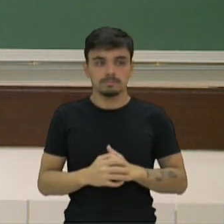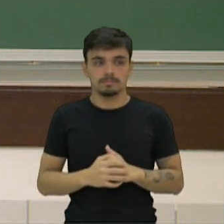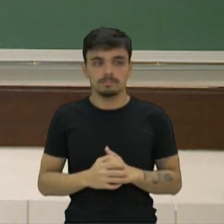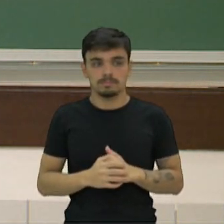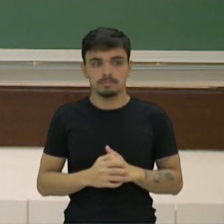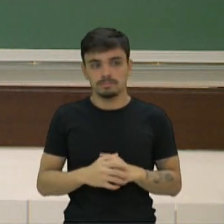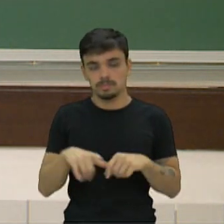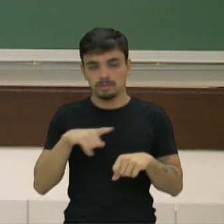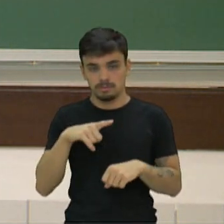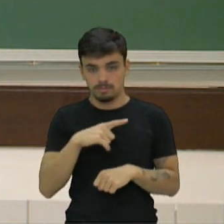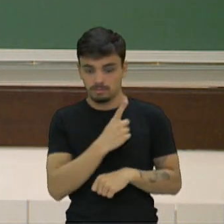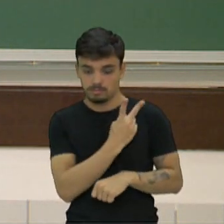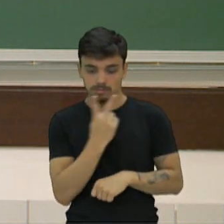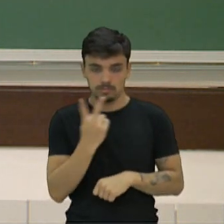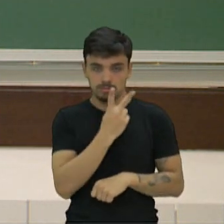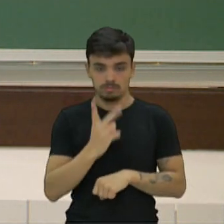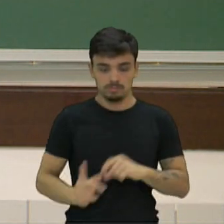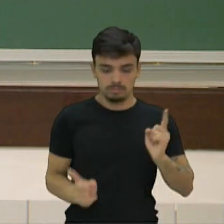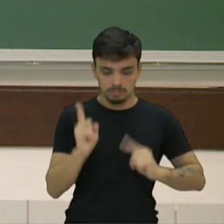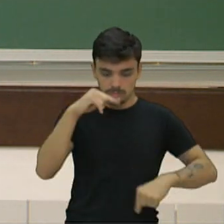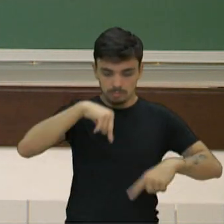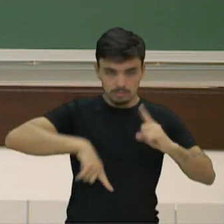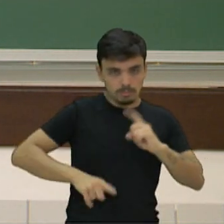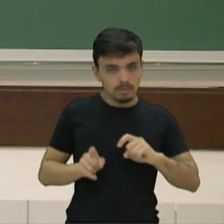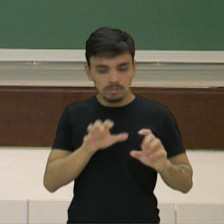Induzido por esses dois hormônios.